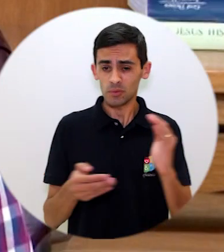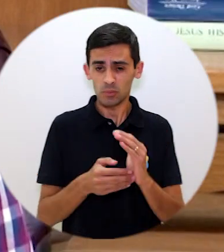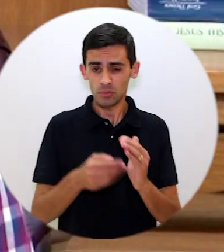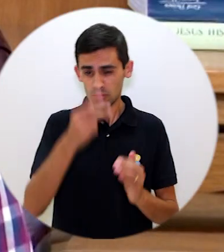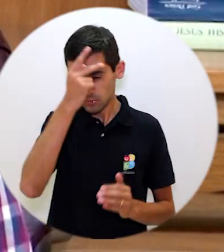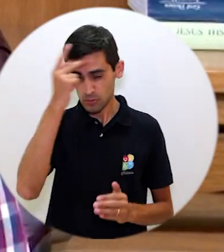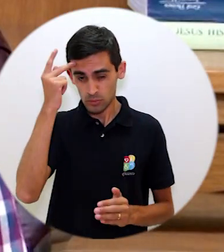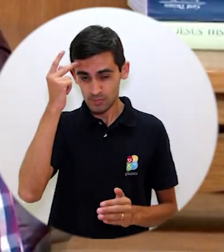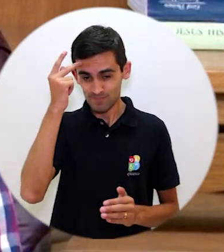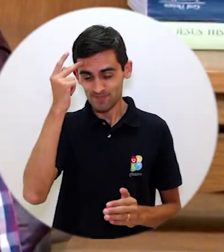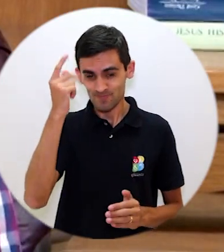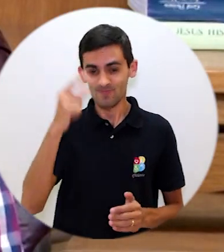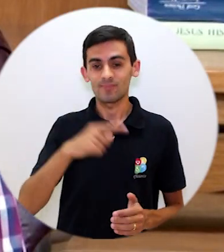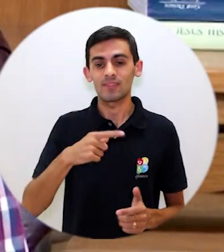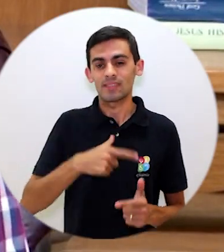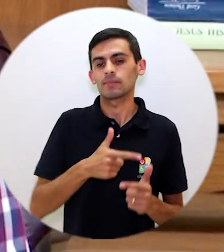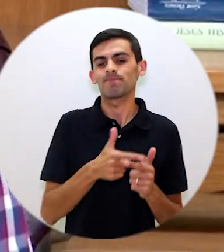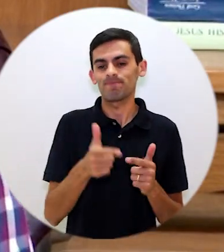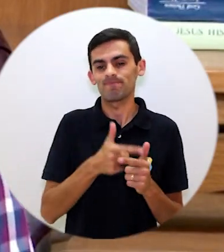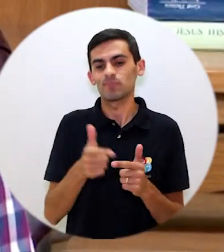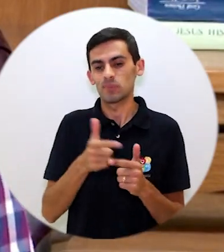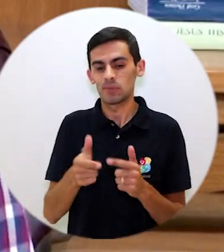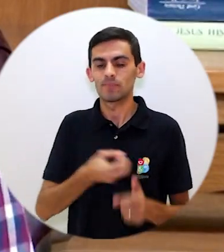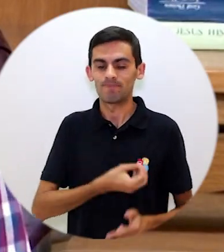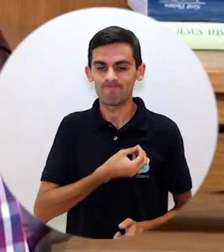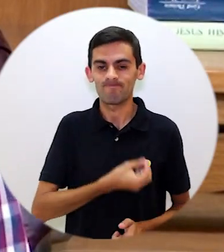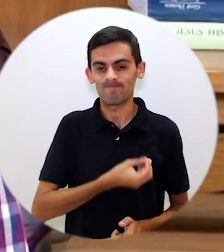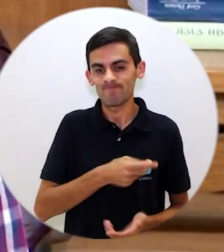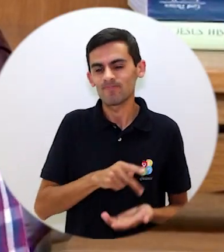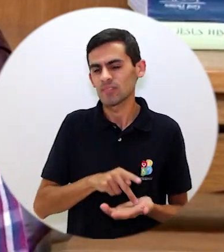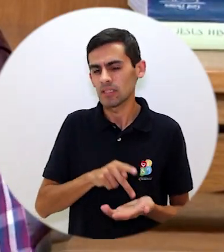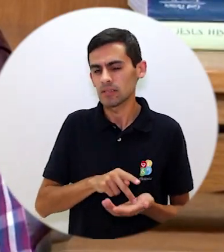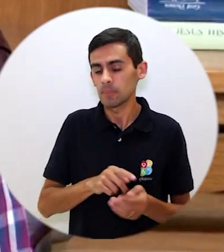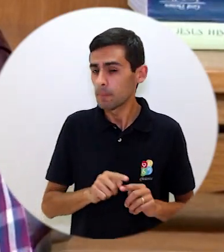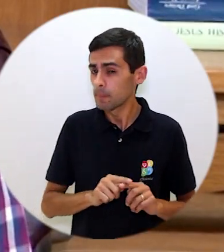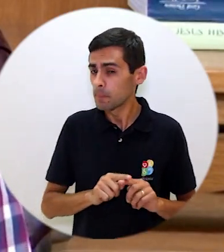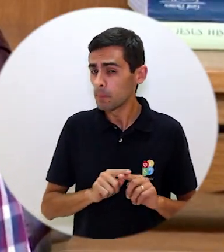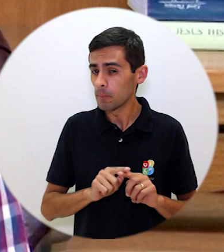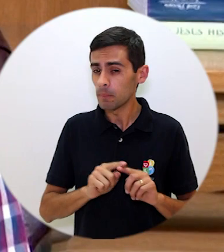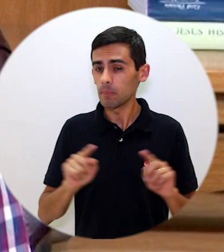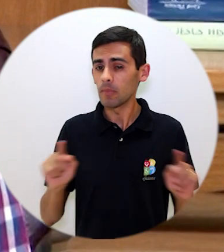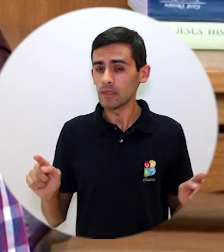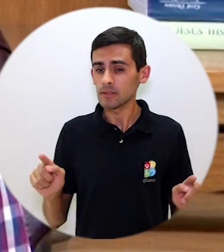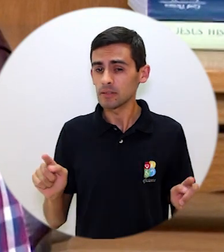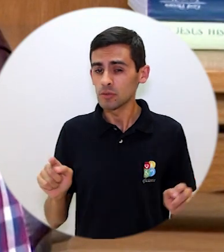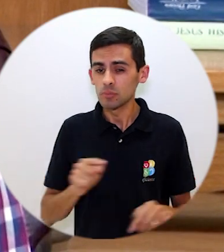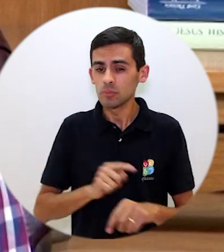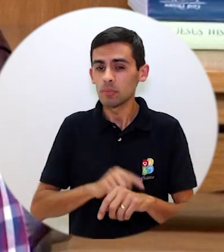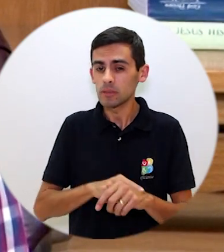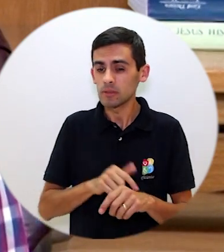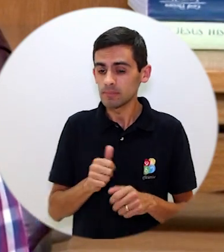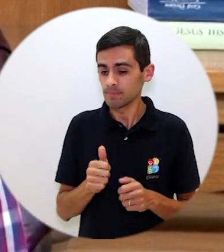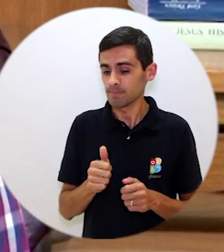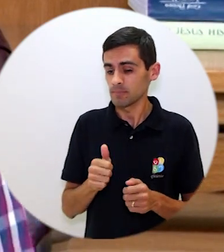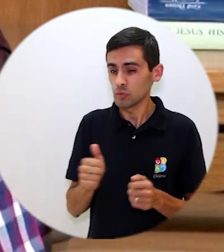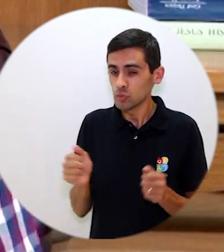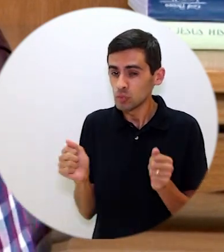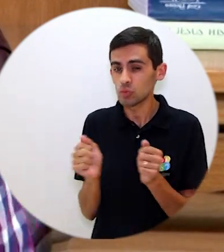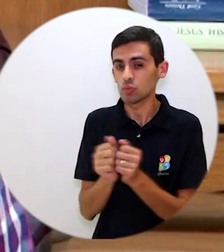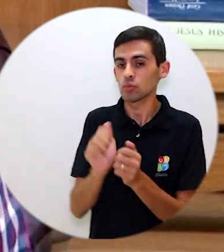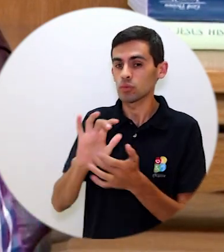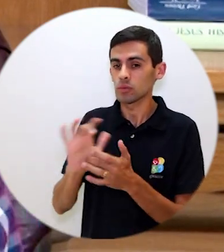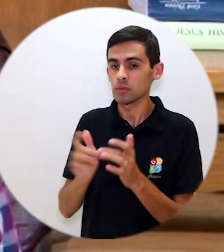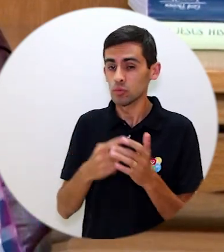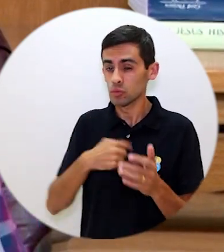todos nós enfrentamos tempestades na nossa vida mas quando nós caminhamos com